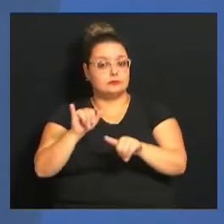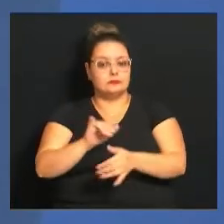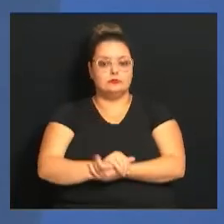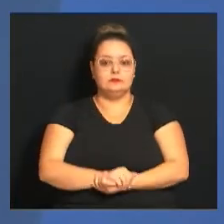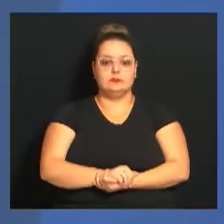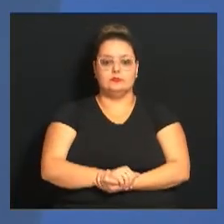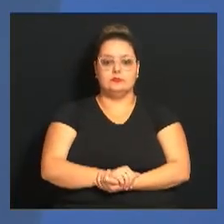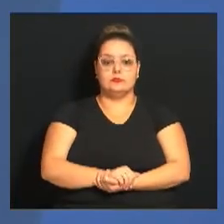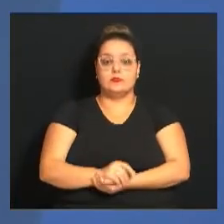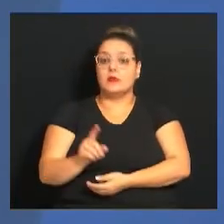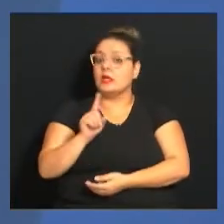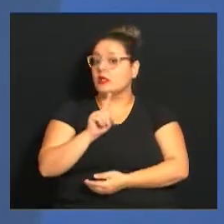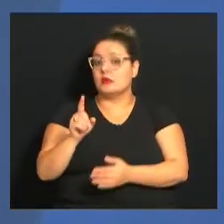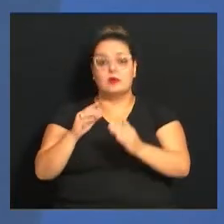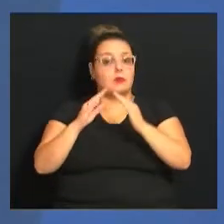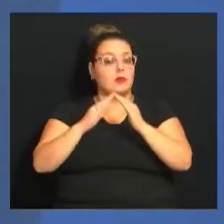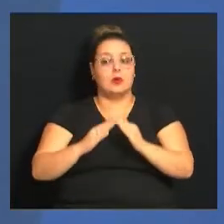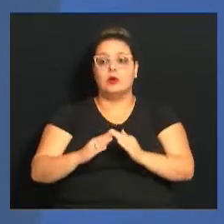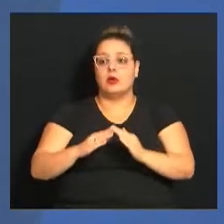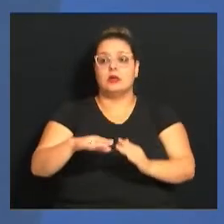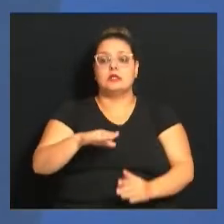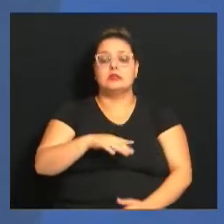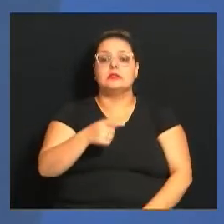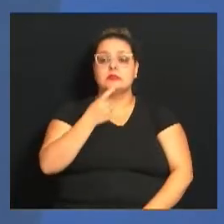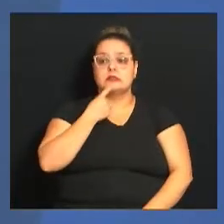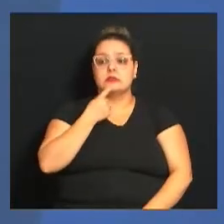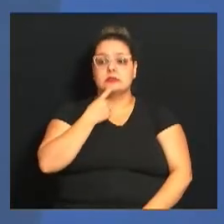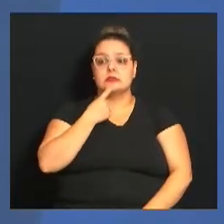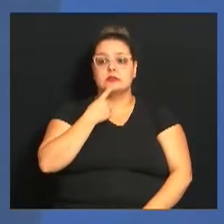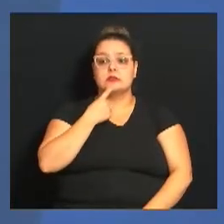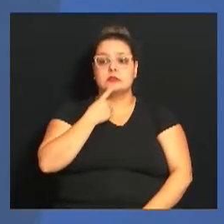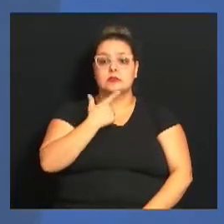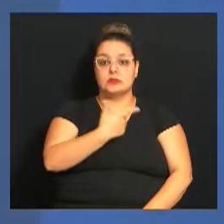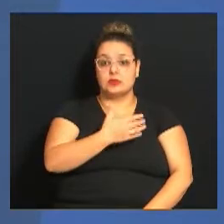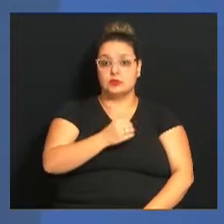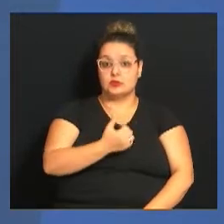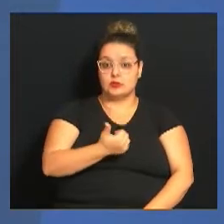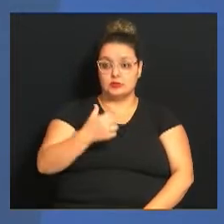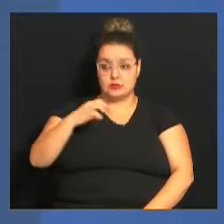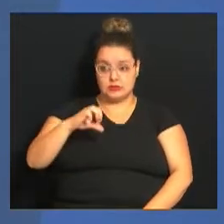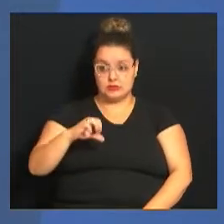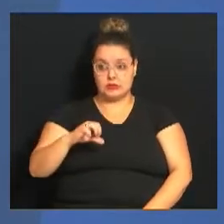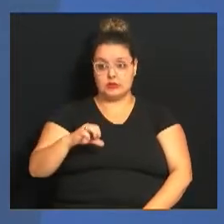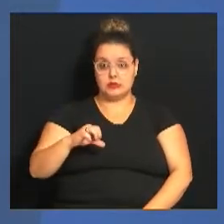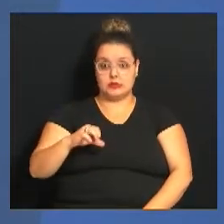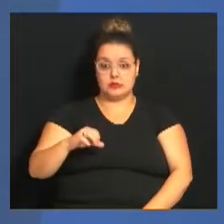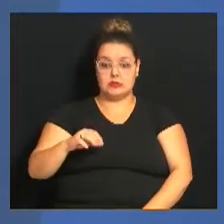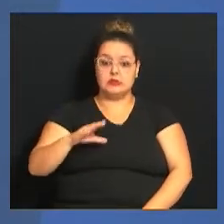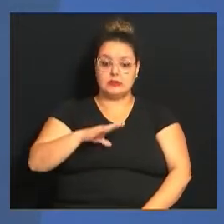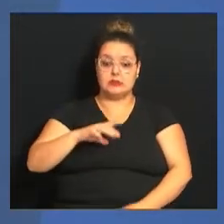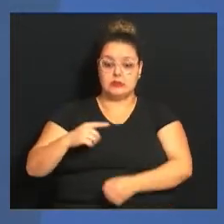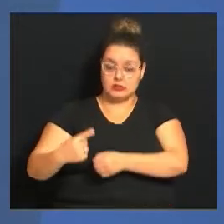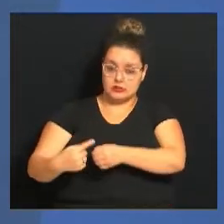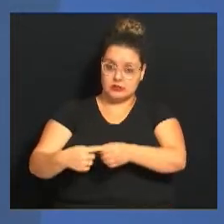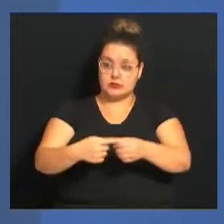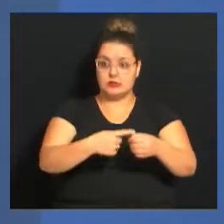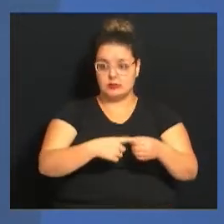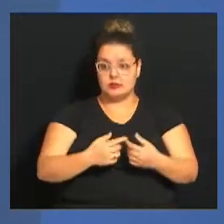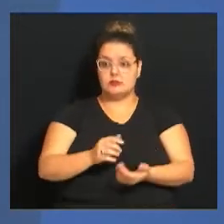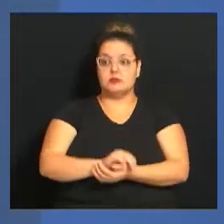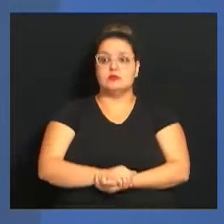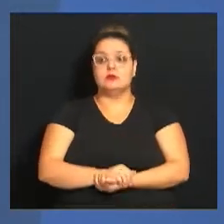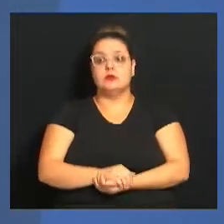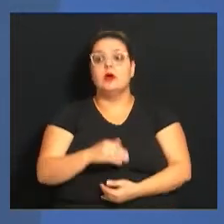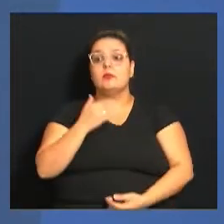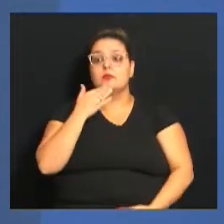não é de Campinas, a gente lembra que até 2019, em algumas cidades aqui da nossa região, foi exigido,